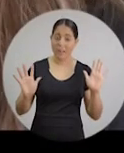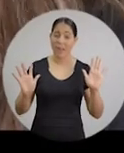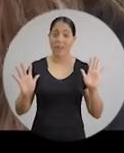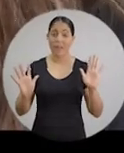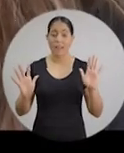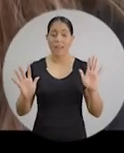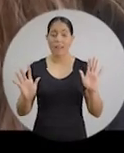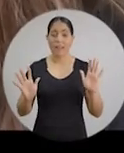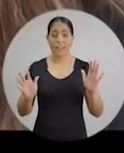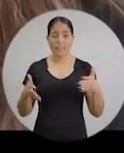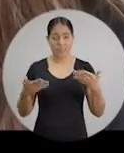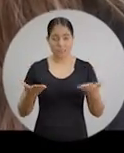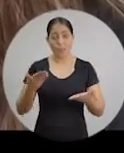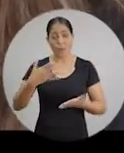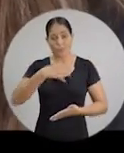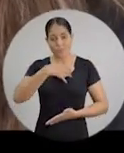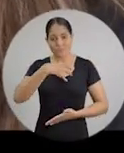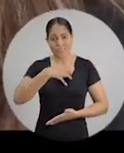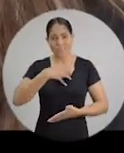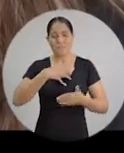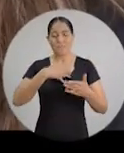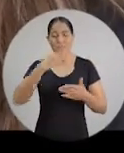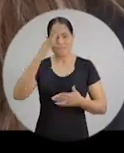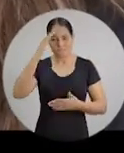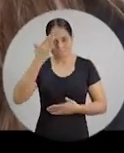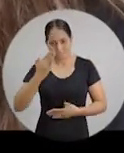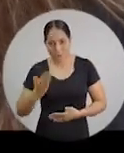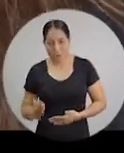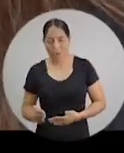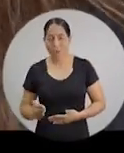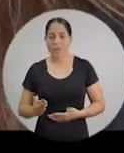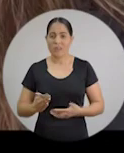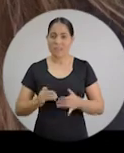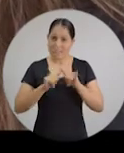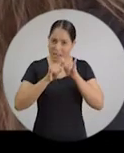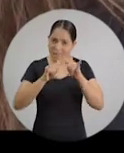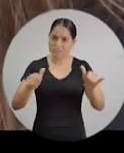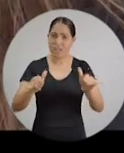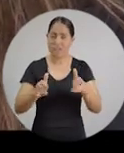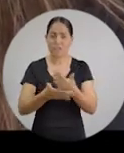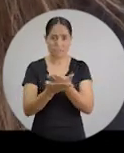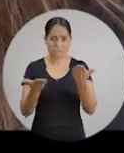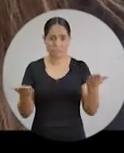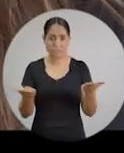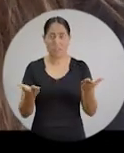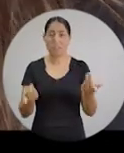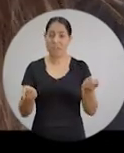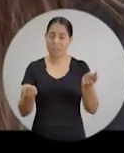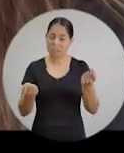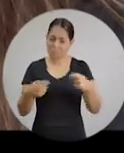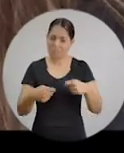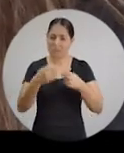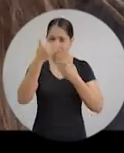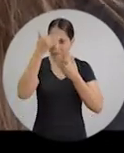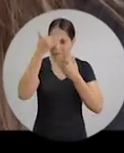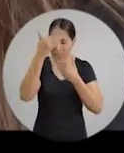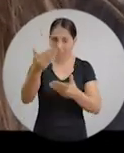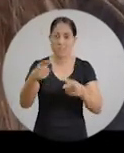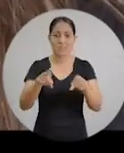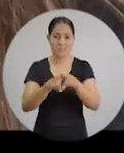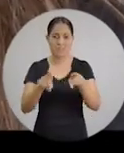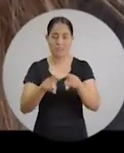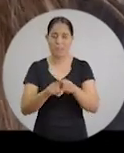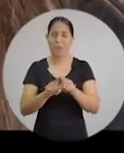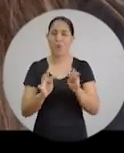Olá, eu tenho a honra aqui de poder estar mandando essa mensagem e podendo agradecer